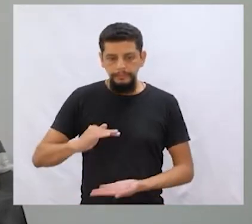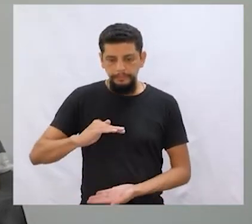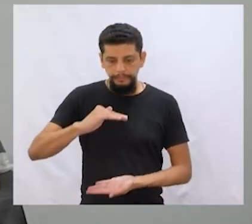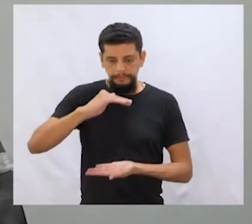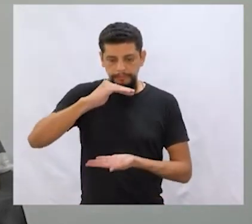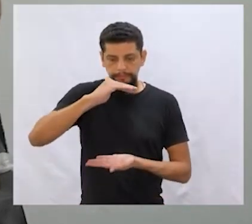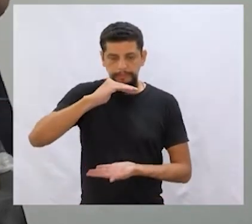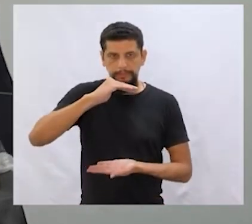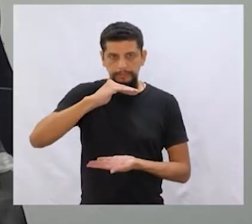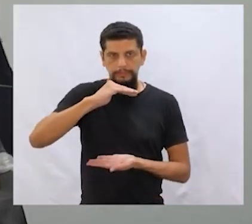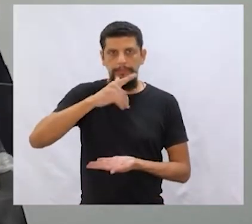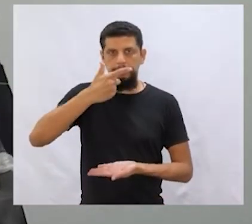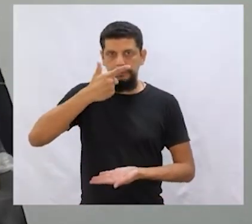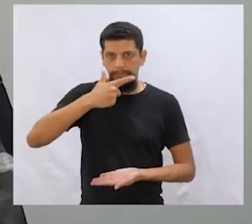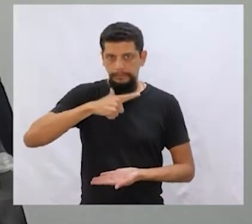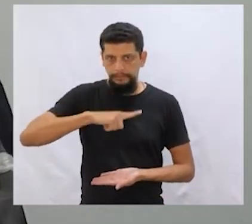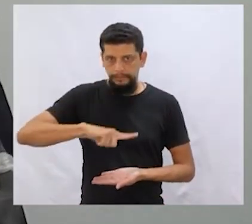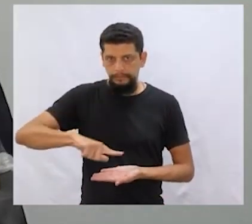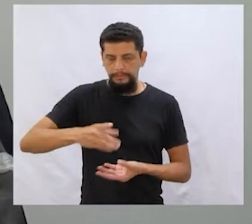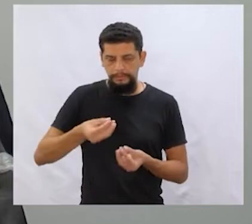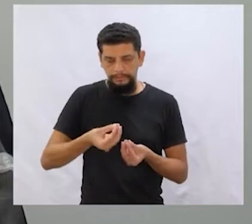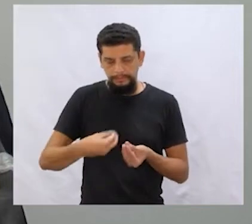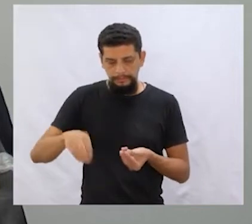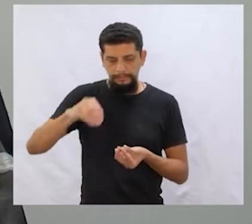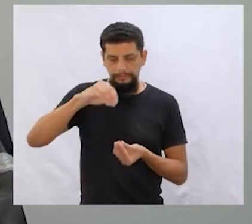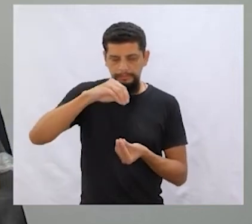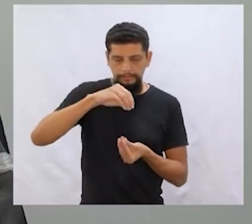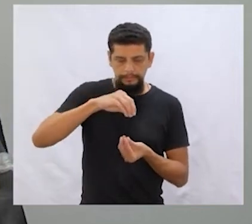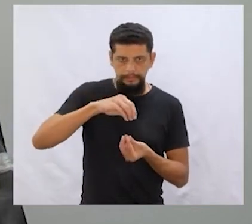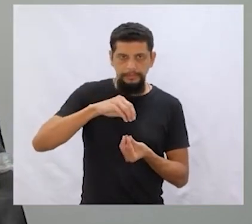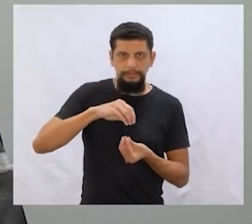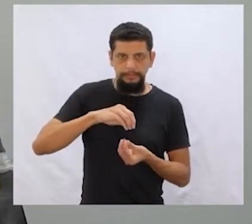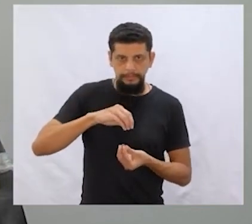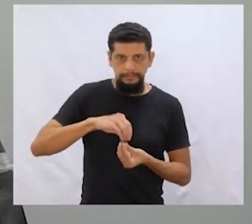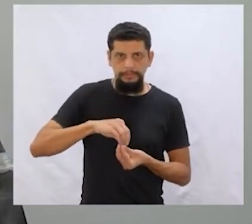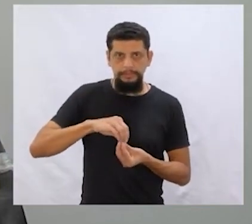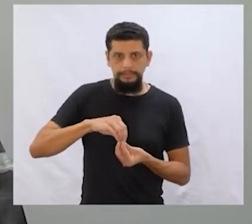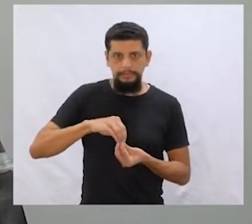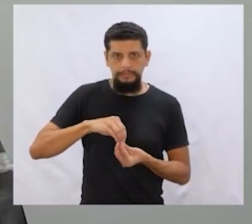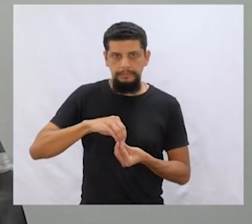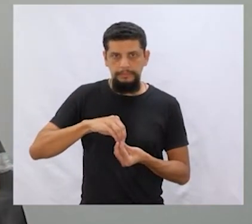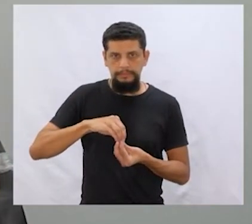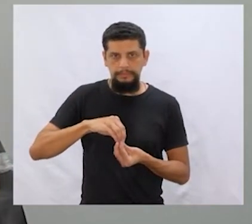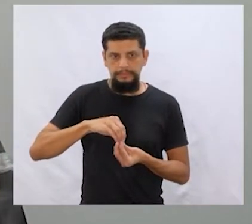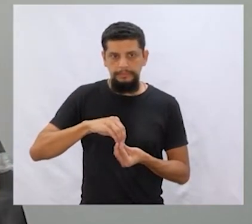ali. Novamente, nós vamos dobrar ao meio.